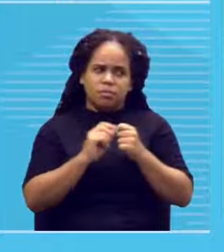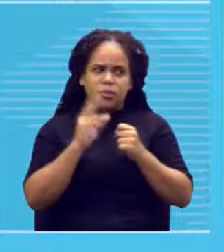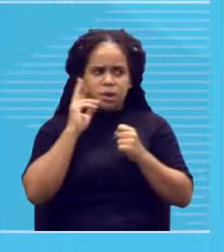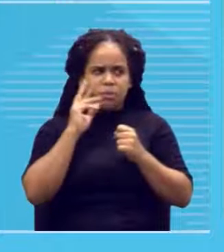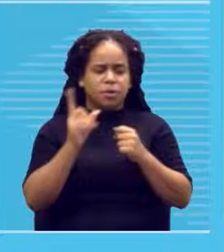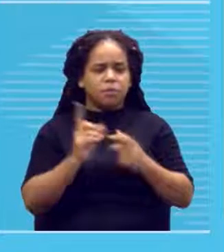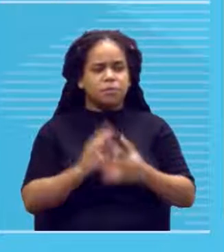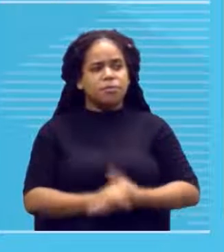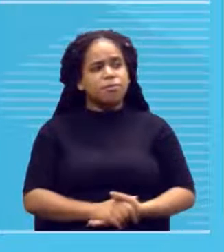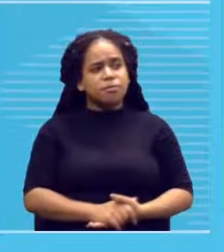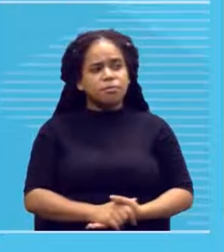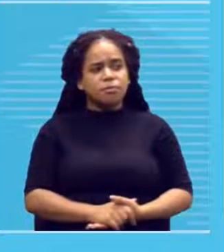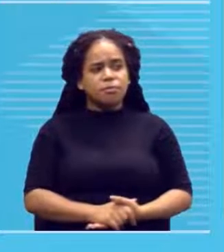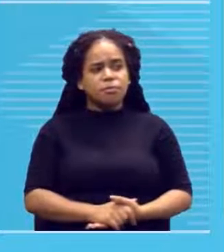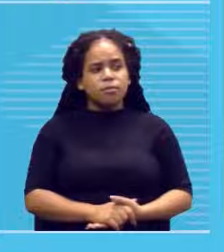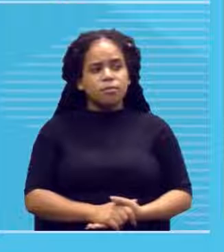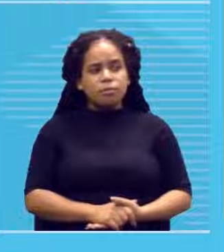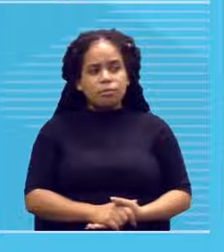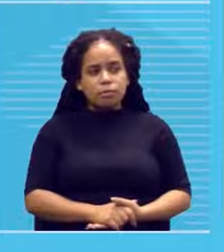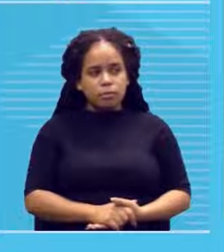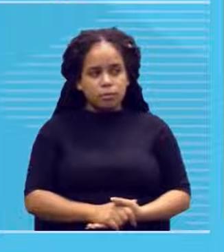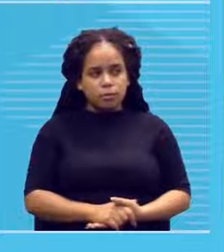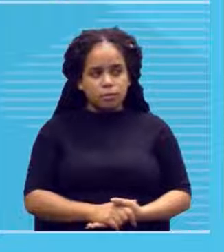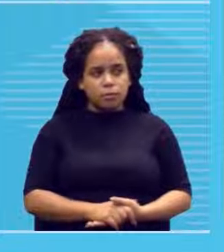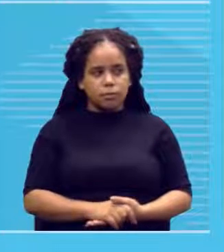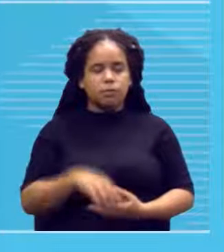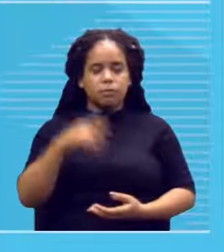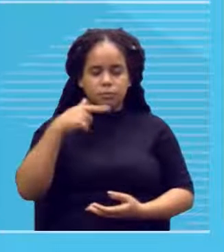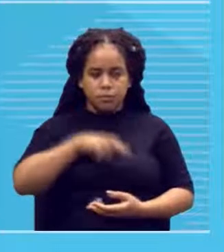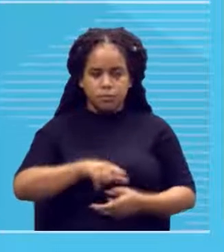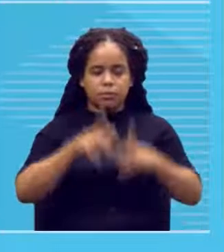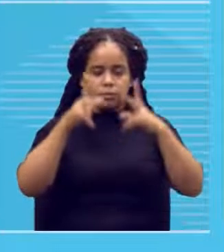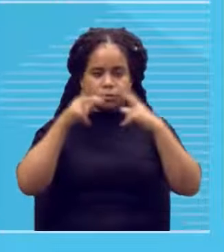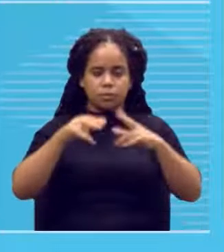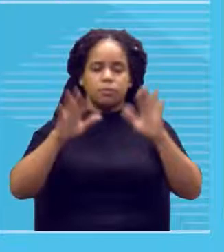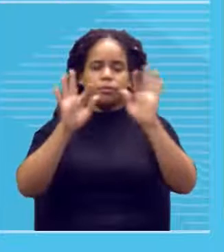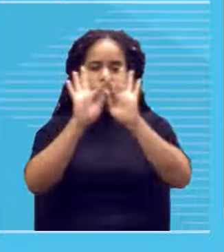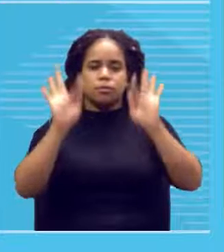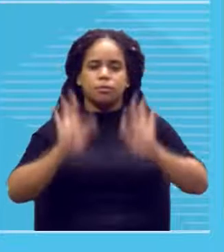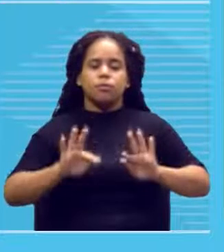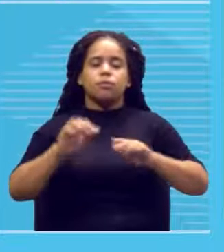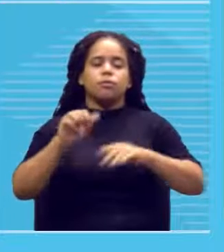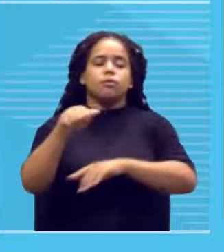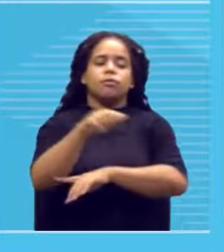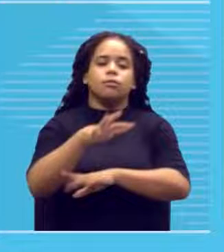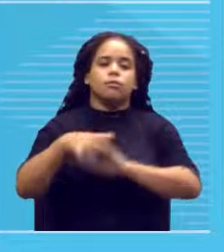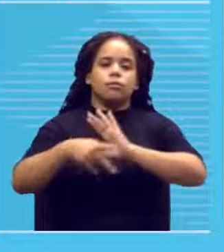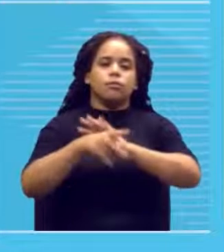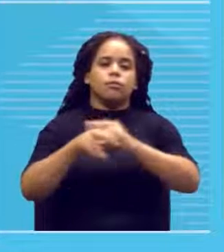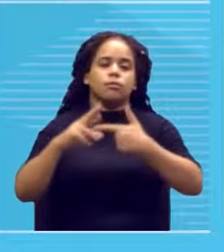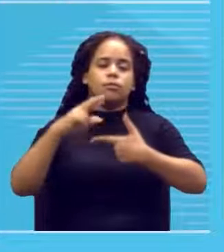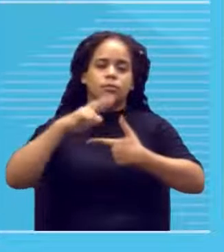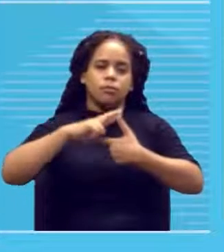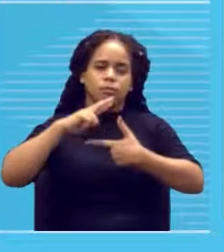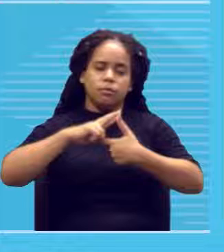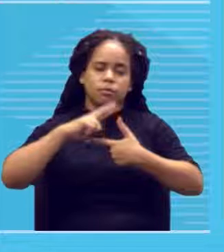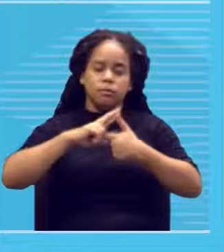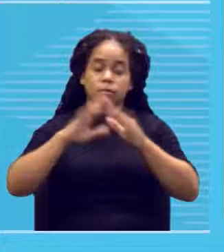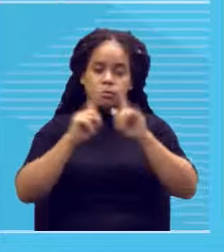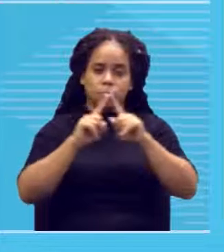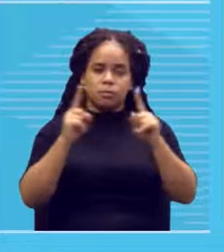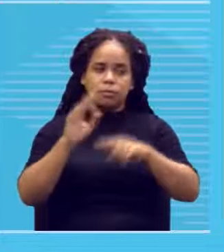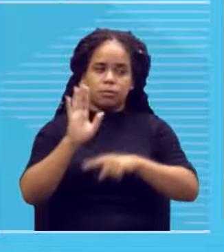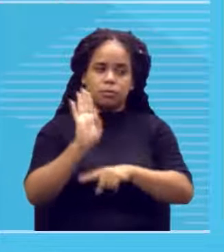é continua sendo a mesma fórmula da área do retângulo base